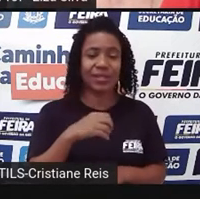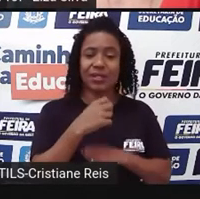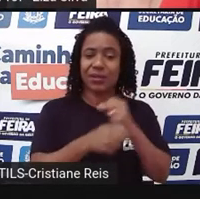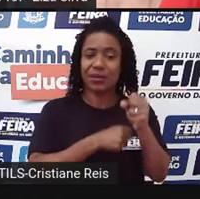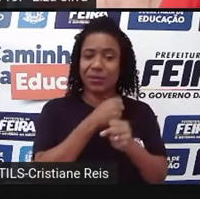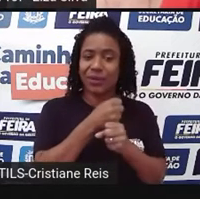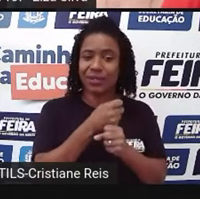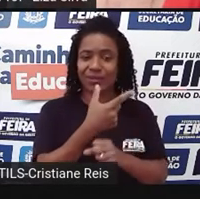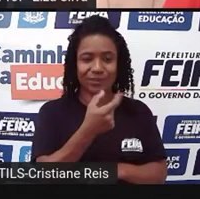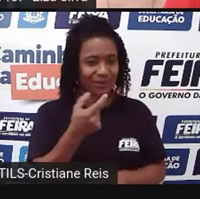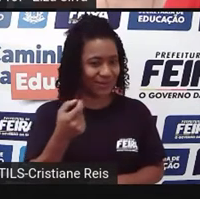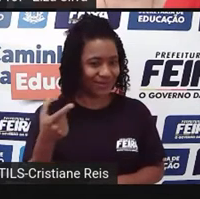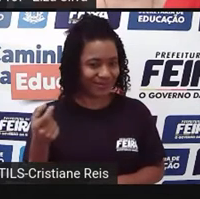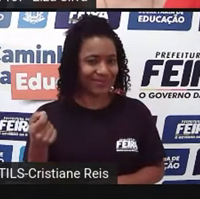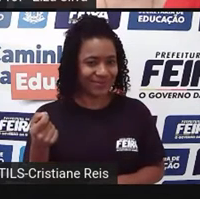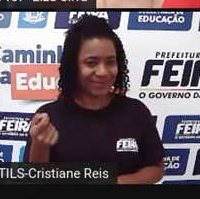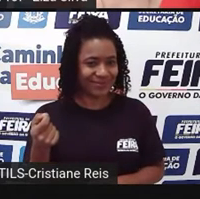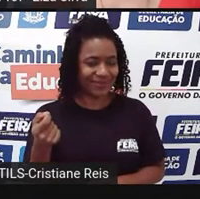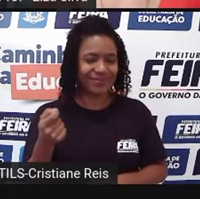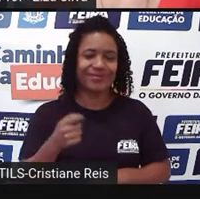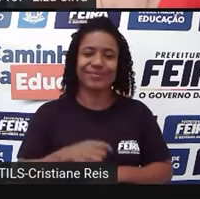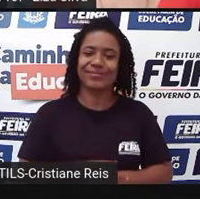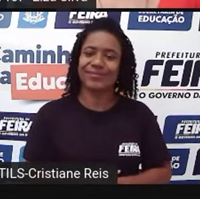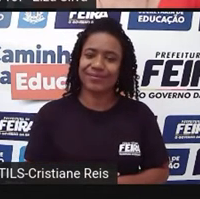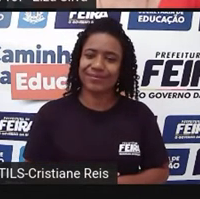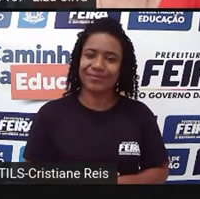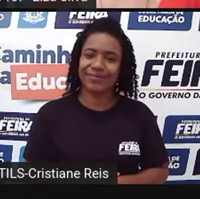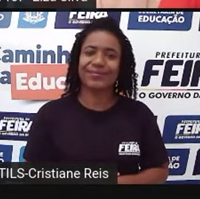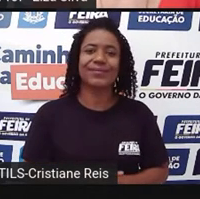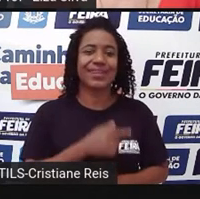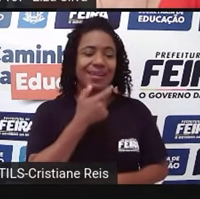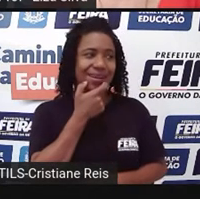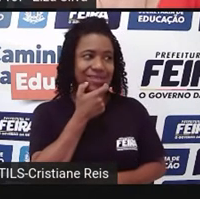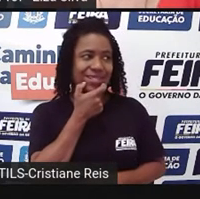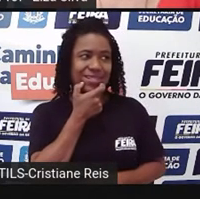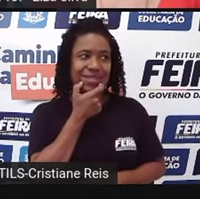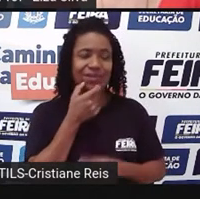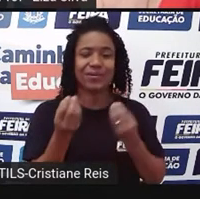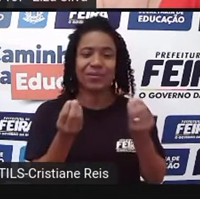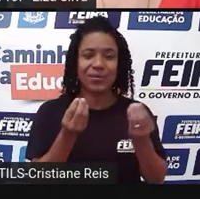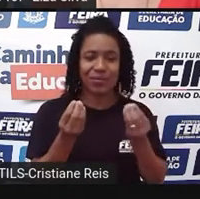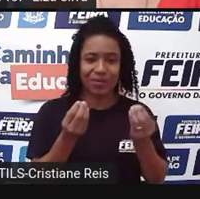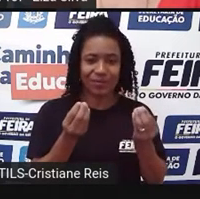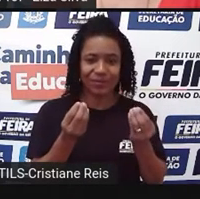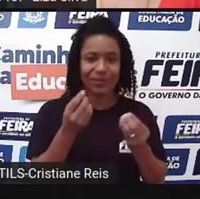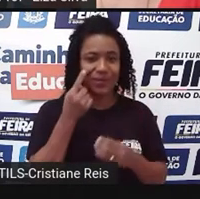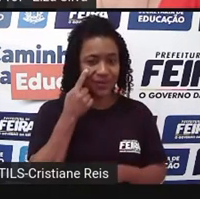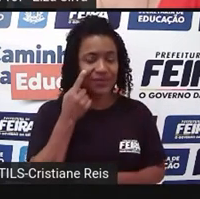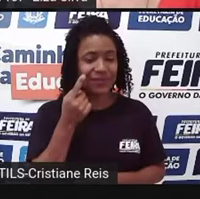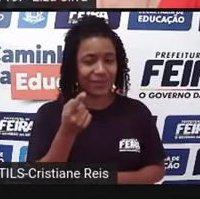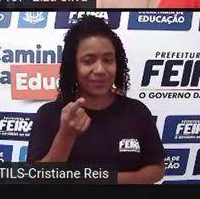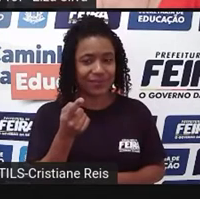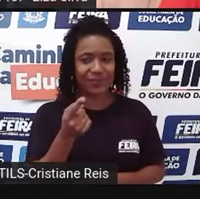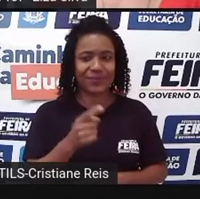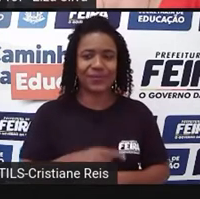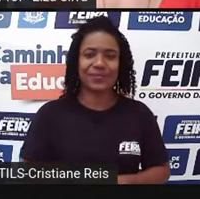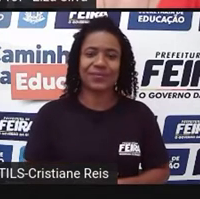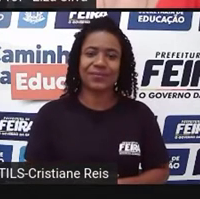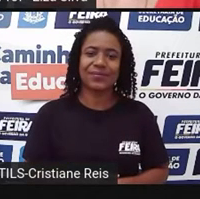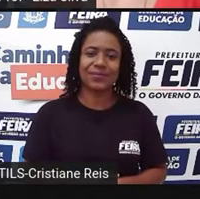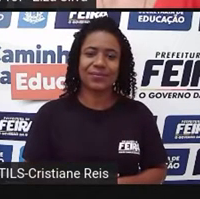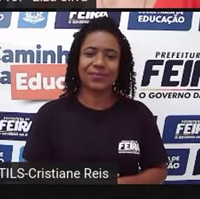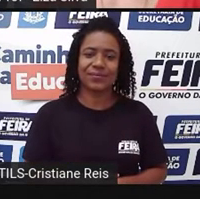os anos 2000 que é uma expressão que a gente utiliza muito e nem inglês de shows Alvares Ok